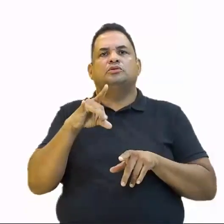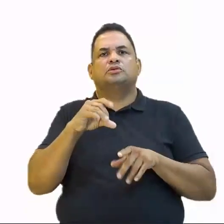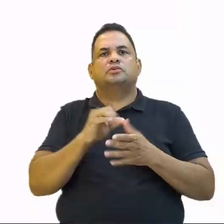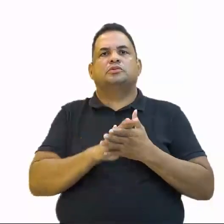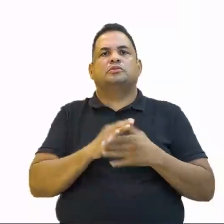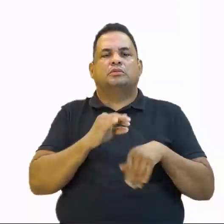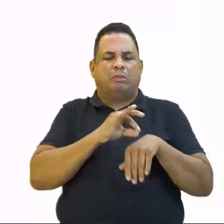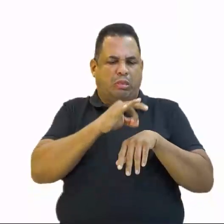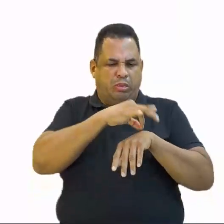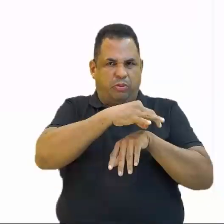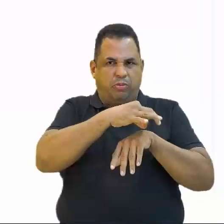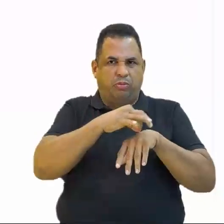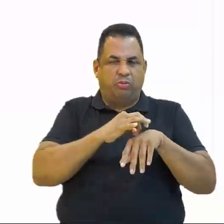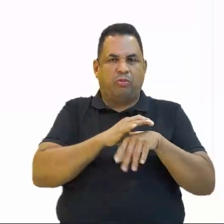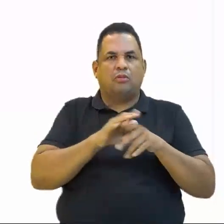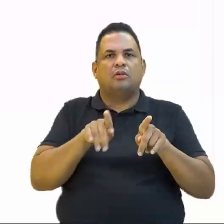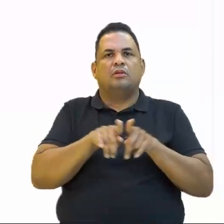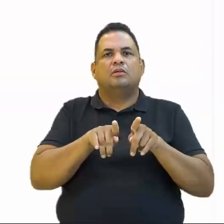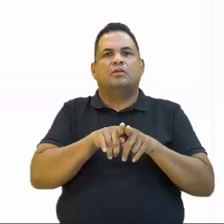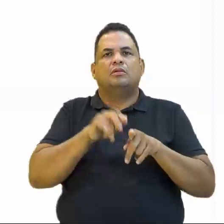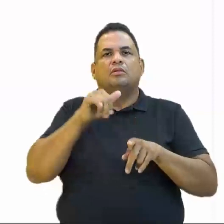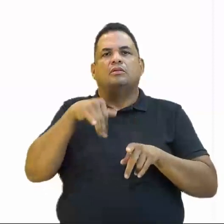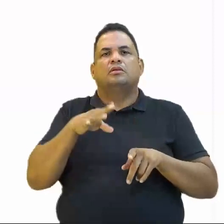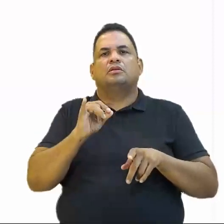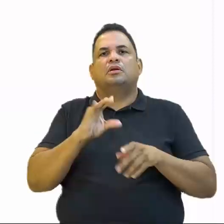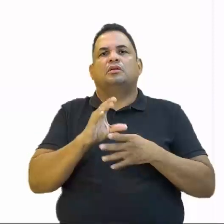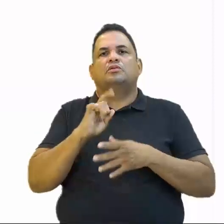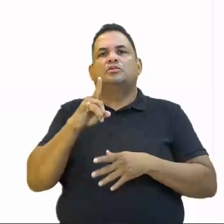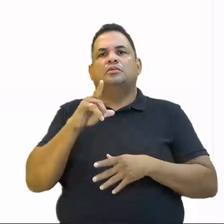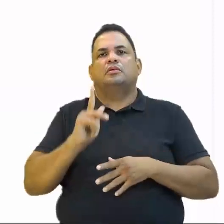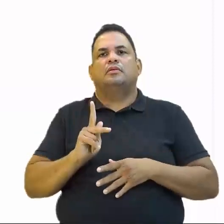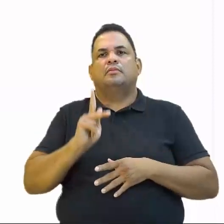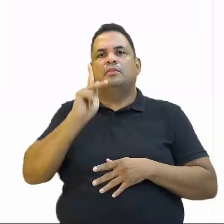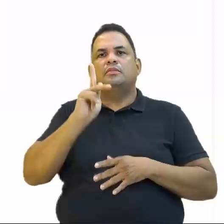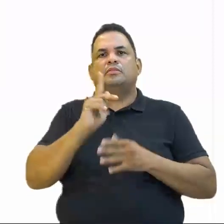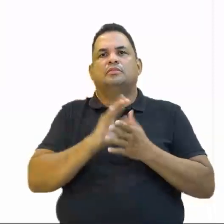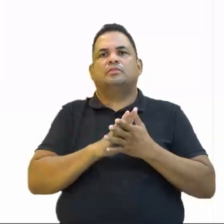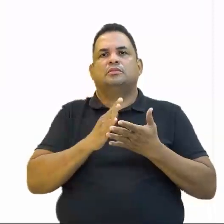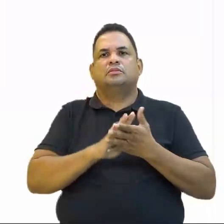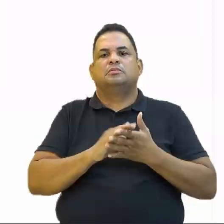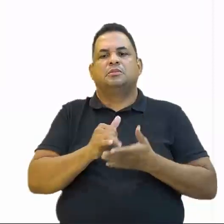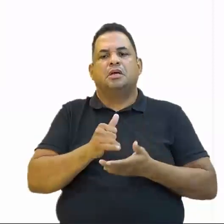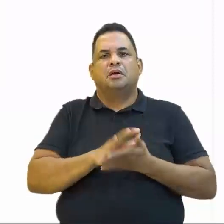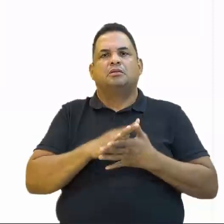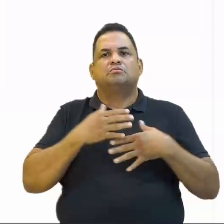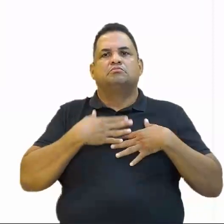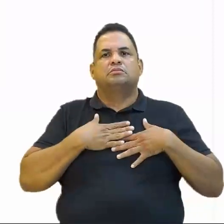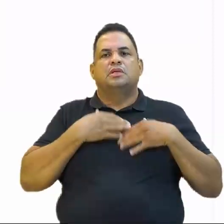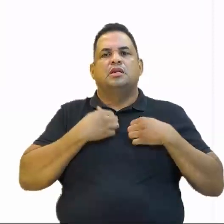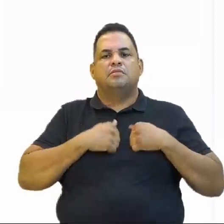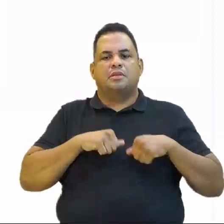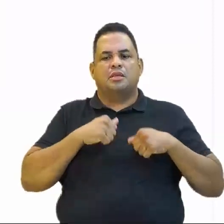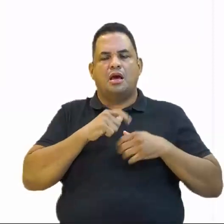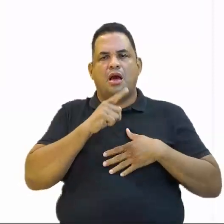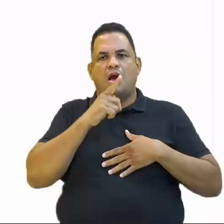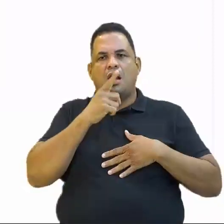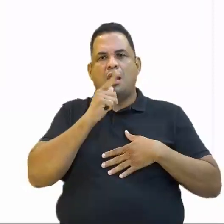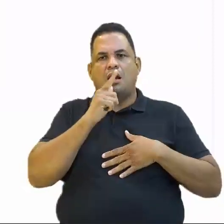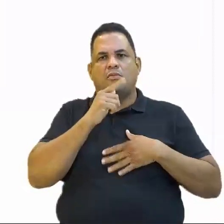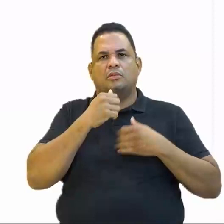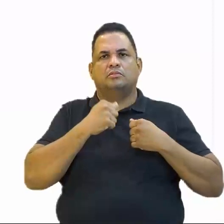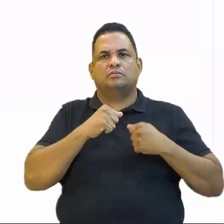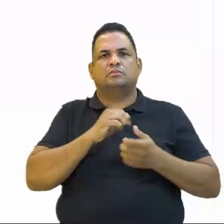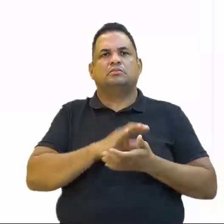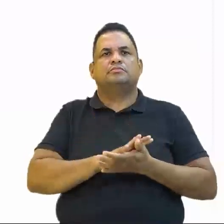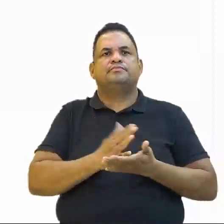antimicótico, né? E o nitrato de potássio como diurético. Assinale a alternativa